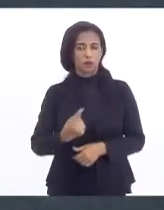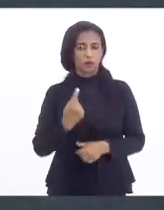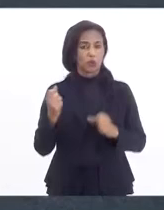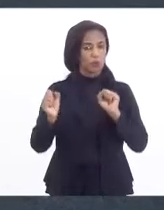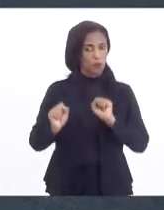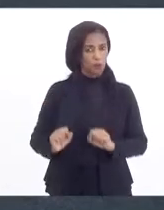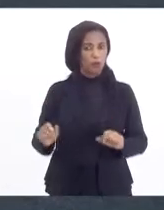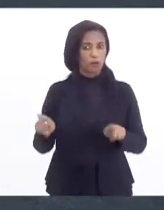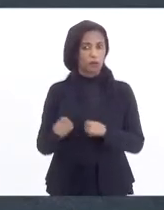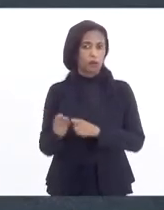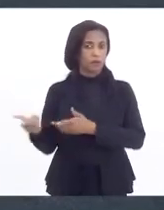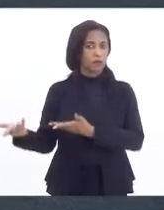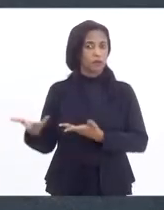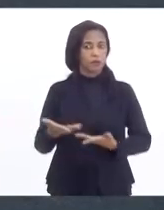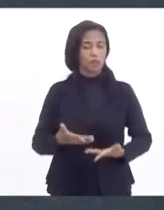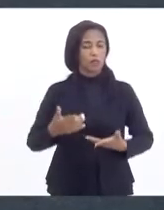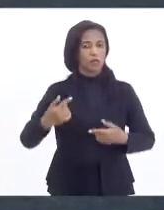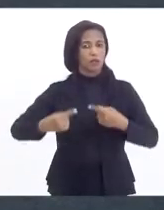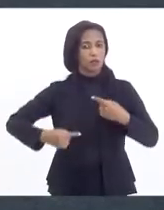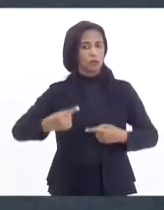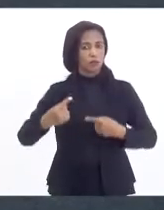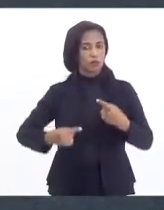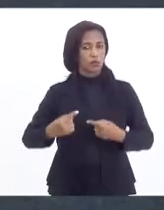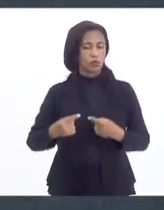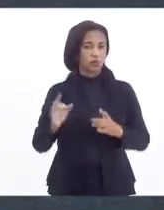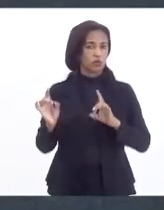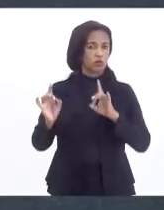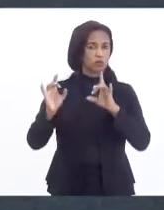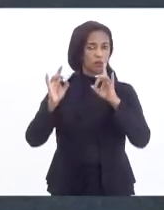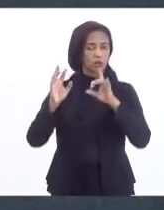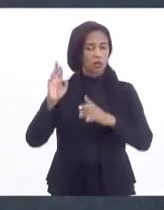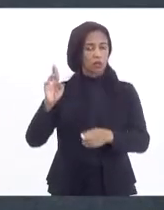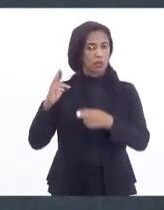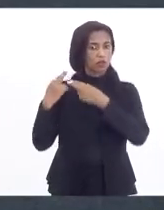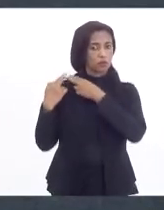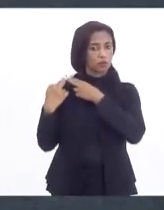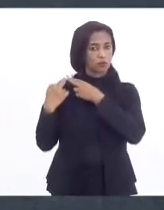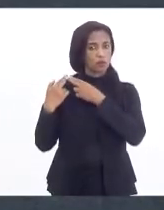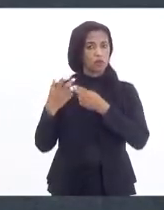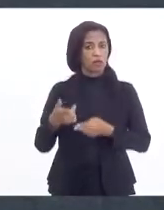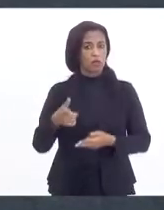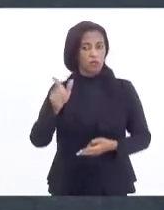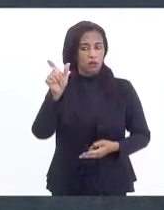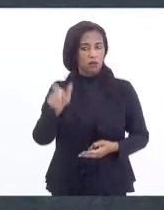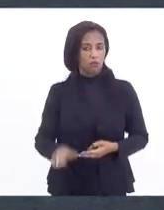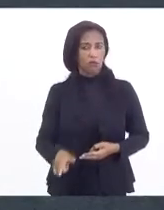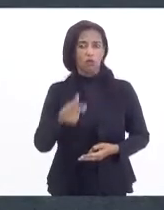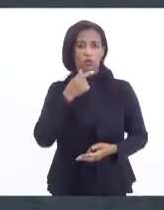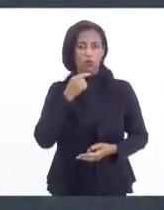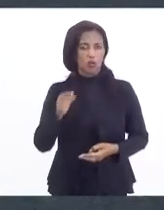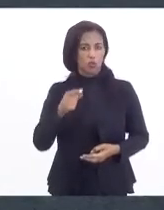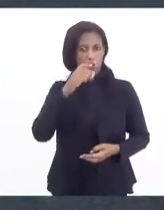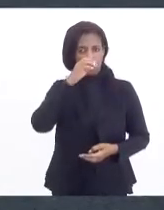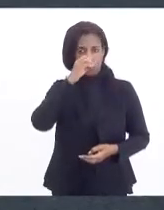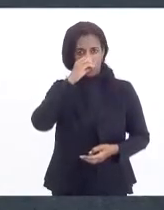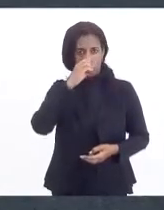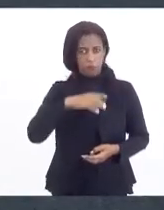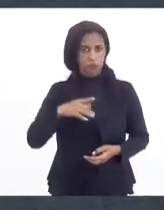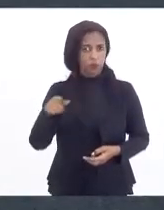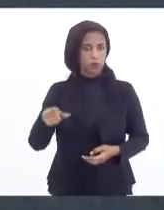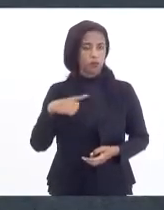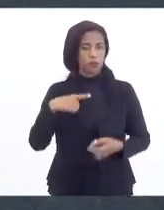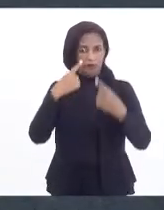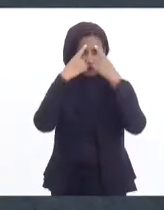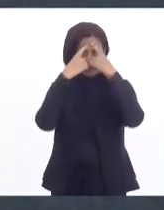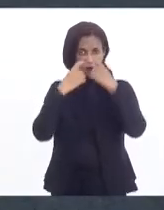possa trazer um debate essencial, que a responsabilização desse homem abusador e que vitima as